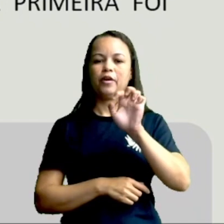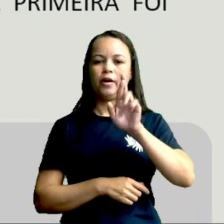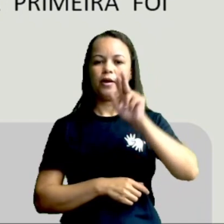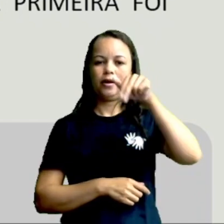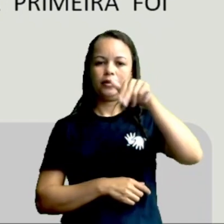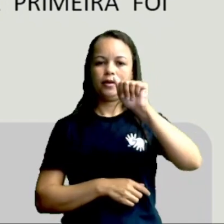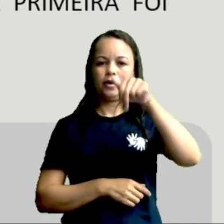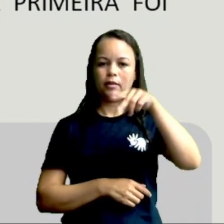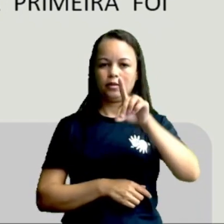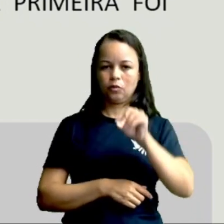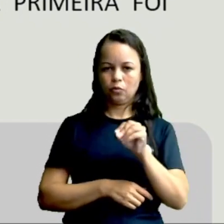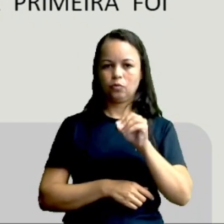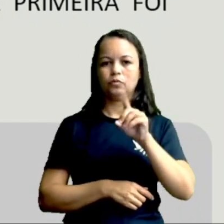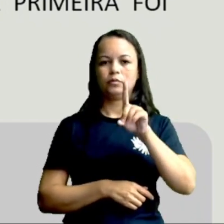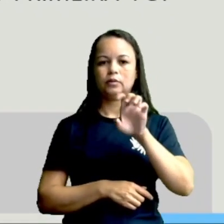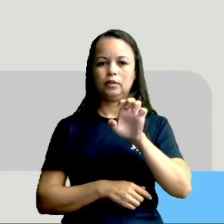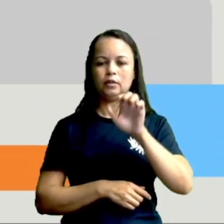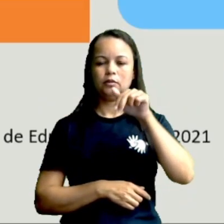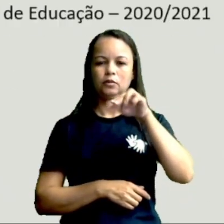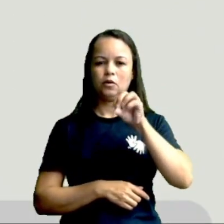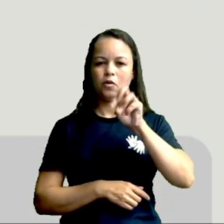Noronha.